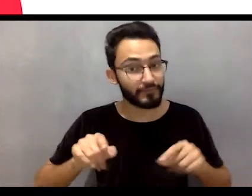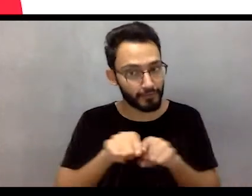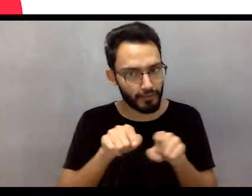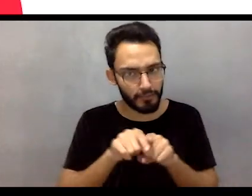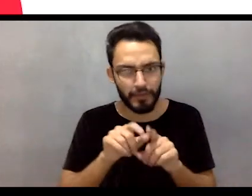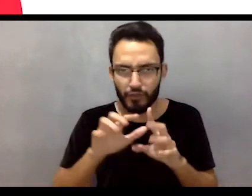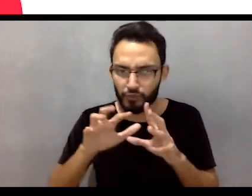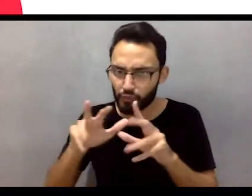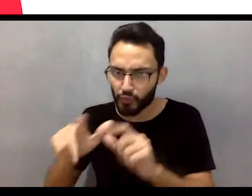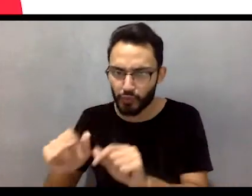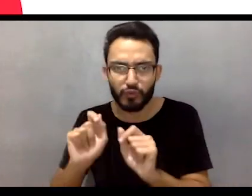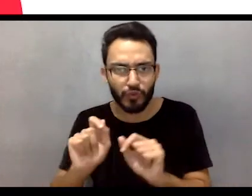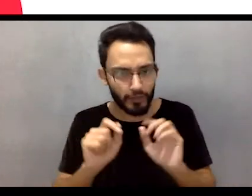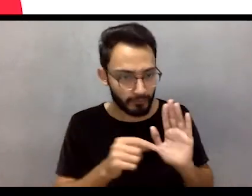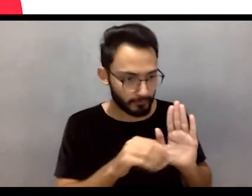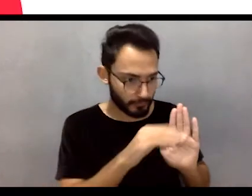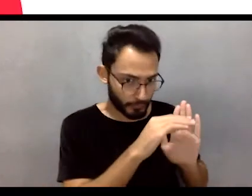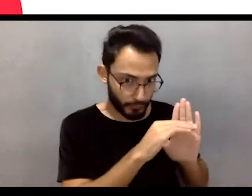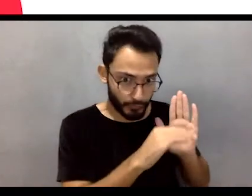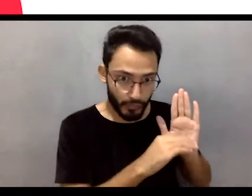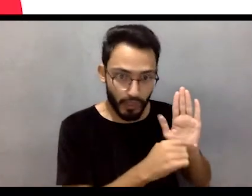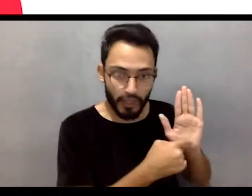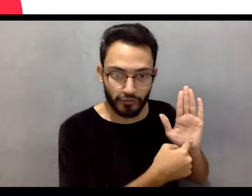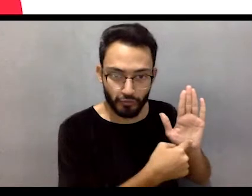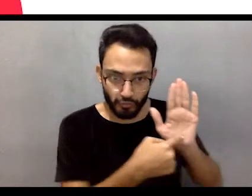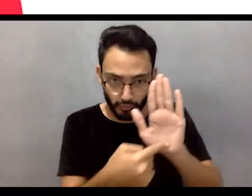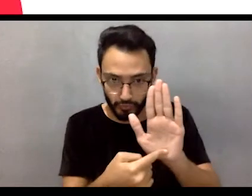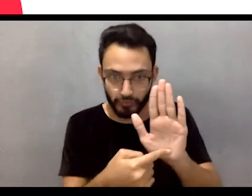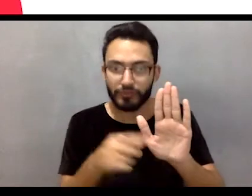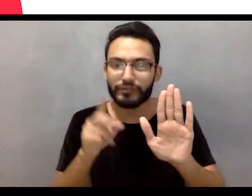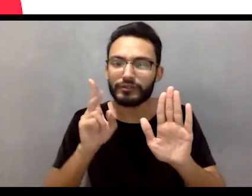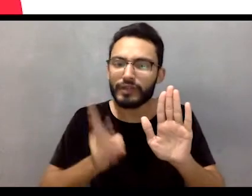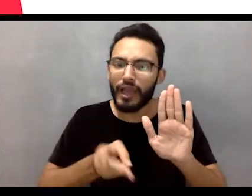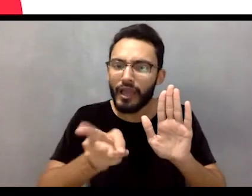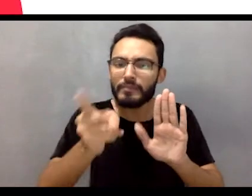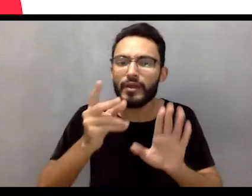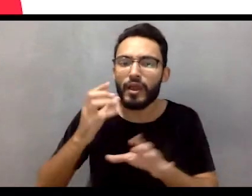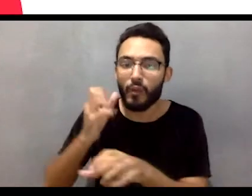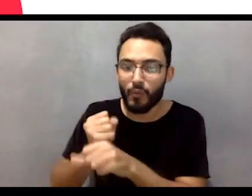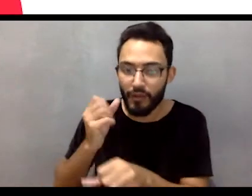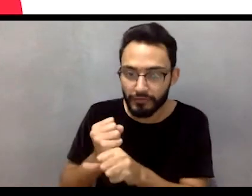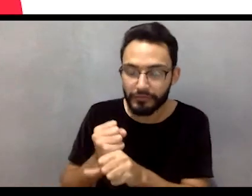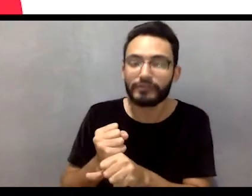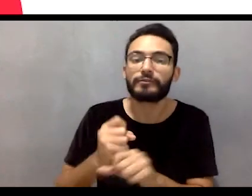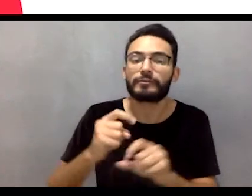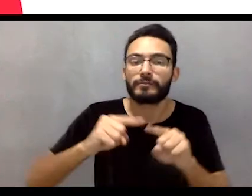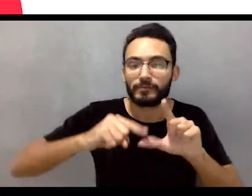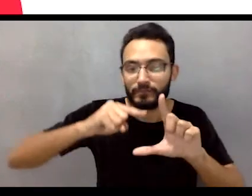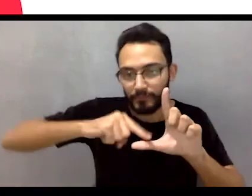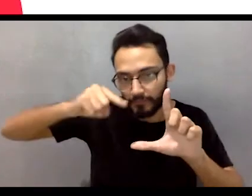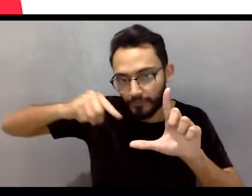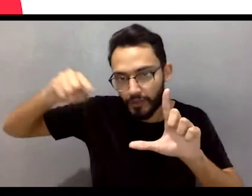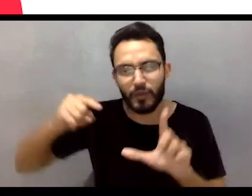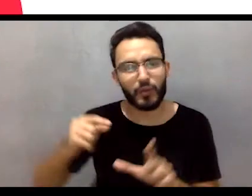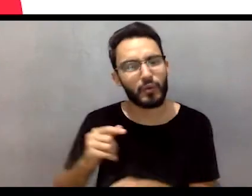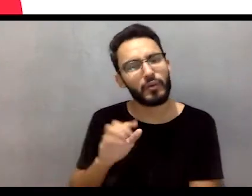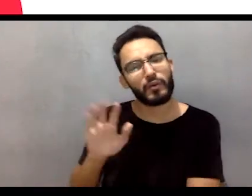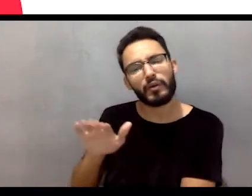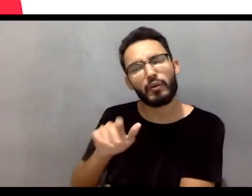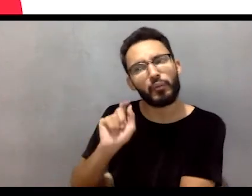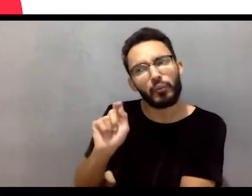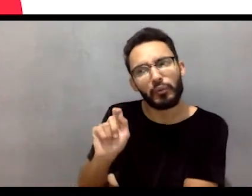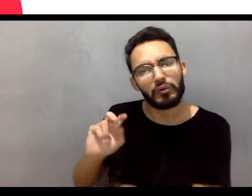key results, eles devem ser sempre quantitativos e mensuráveis. O que que eu quero dizer com